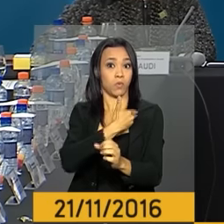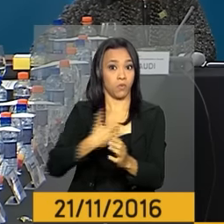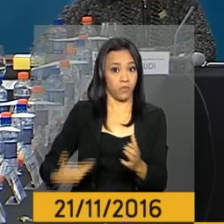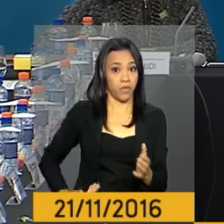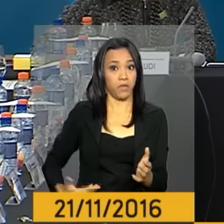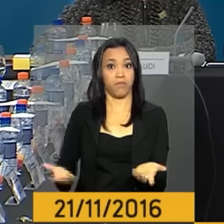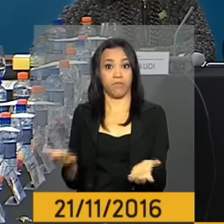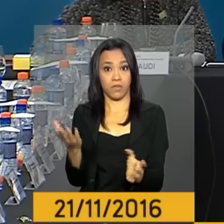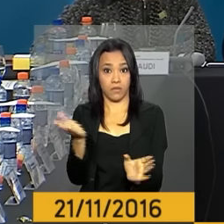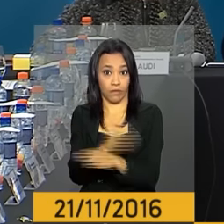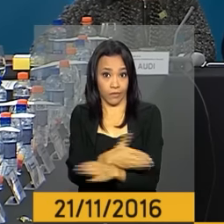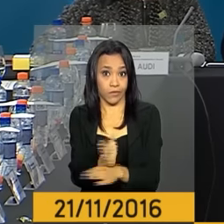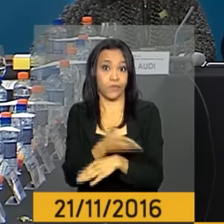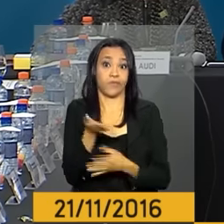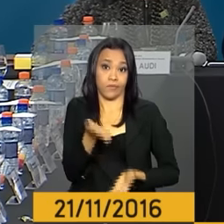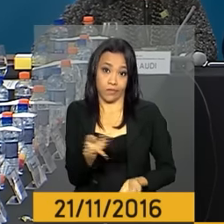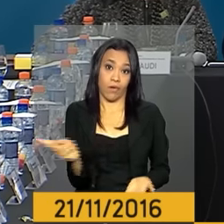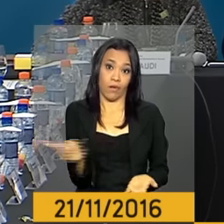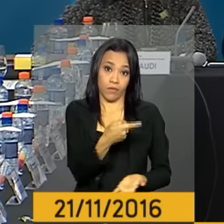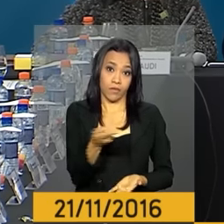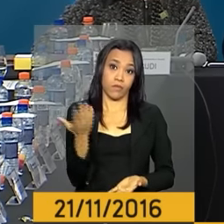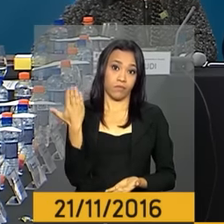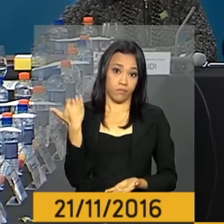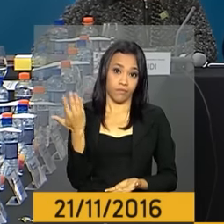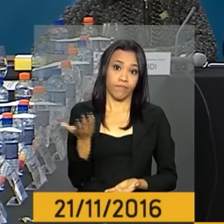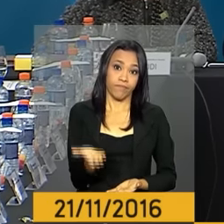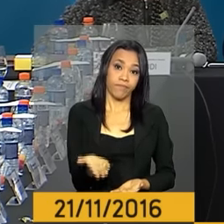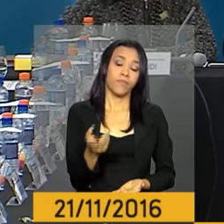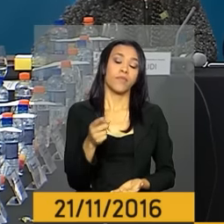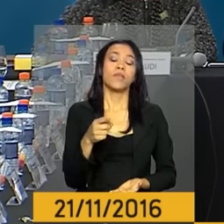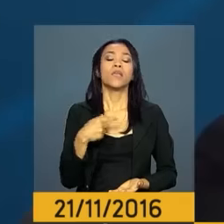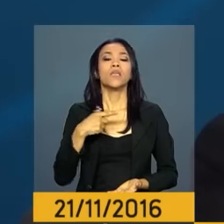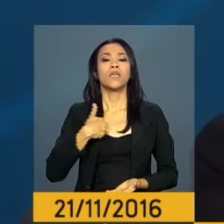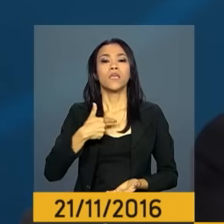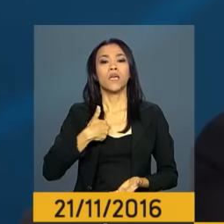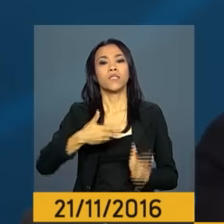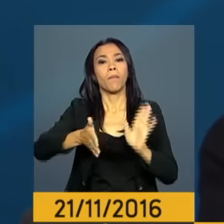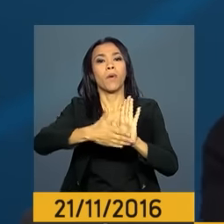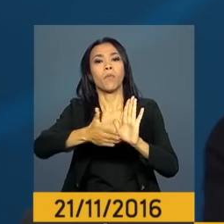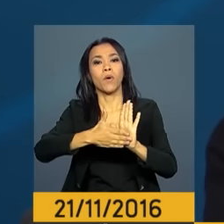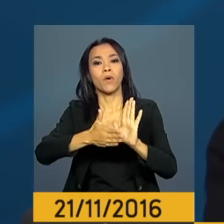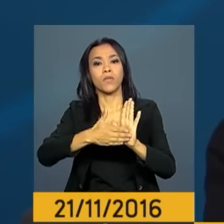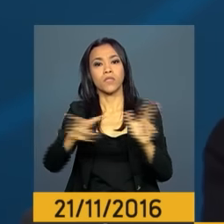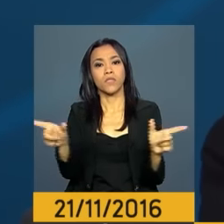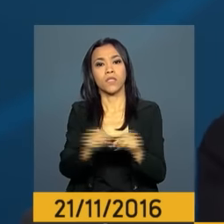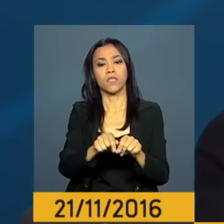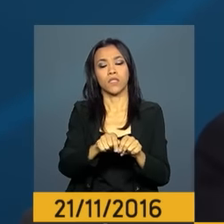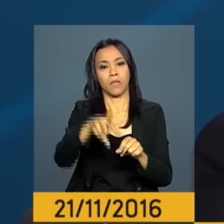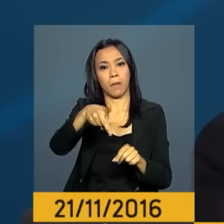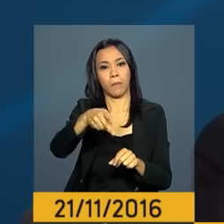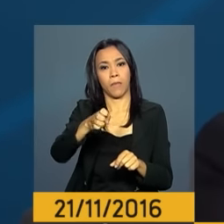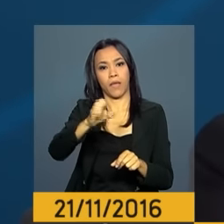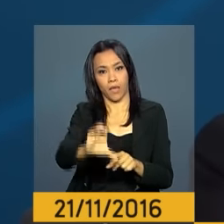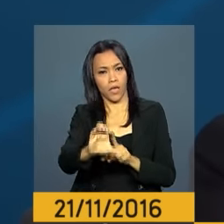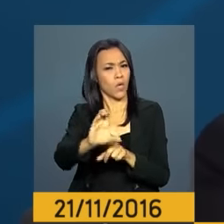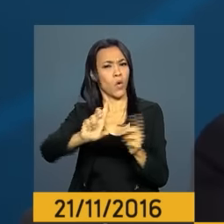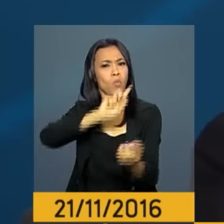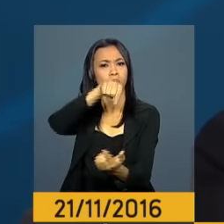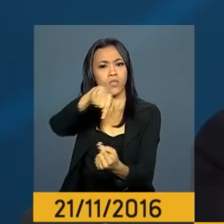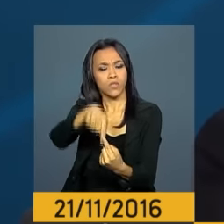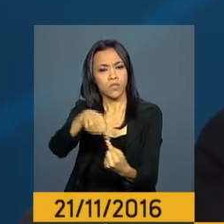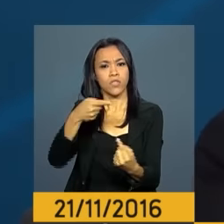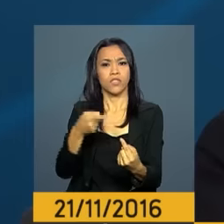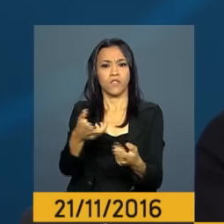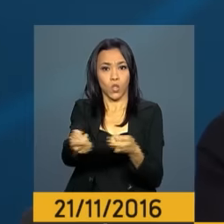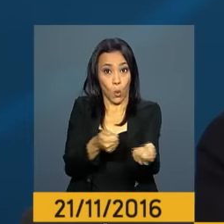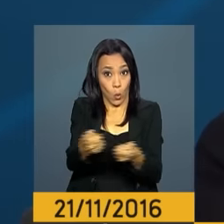revelar a importância desta proposta de emenda constitucional que cuida de um teto para os gastos públicos,